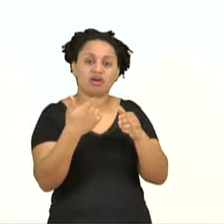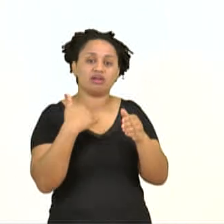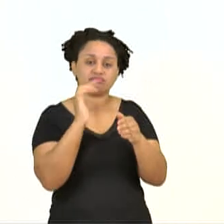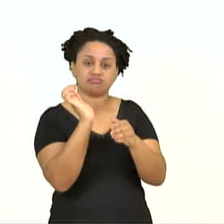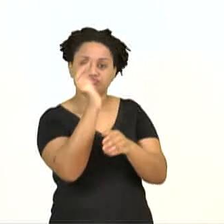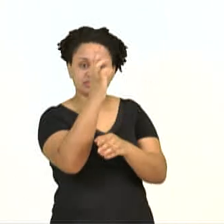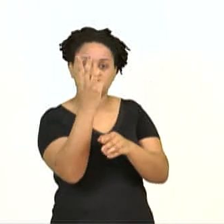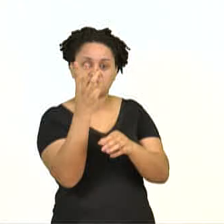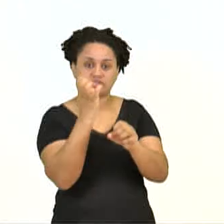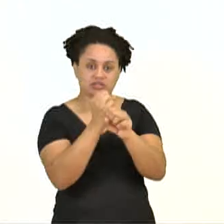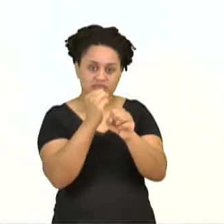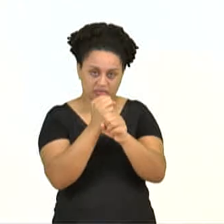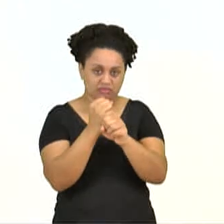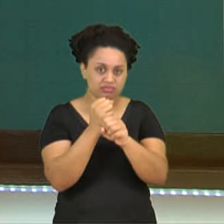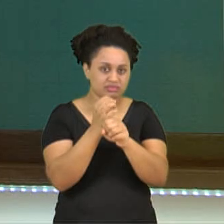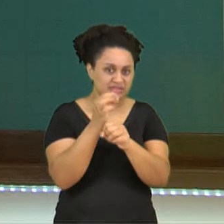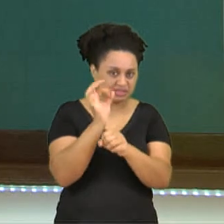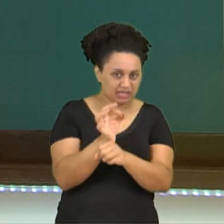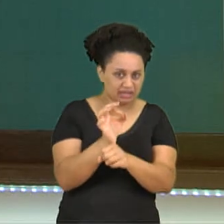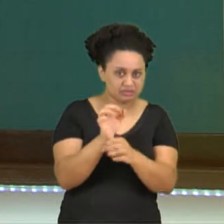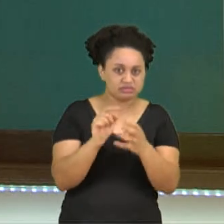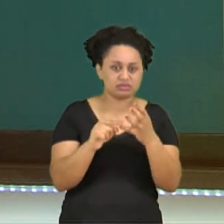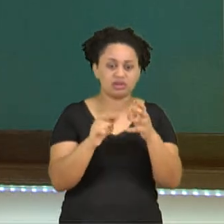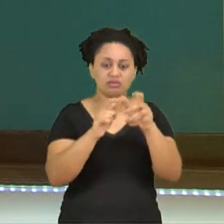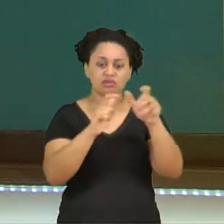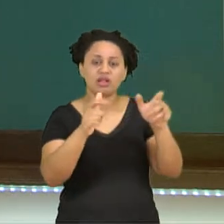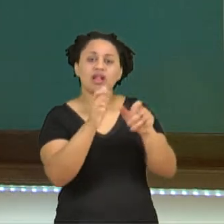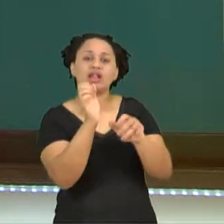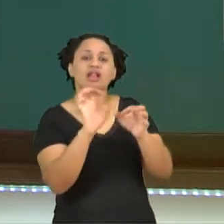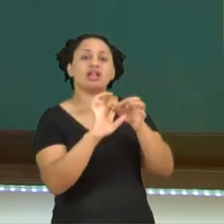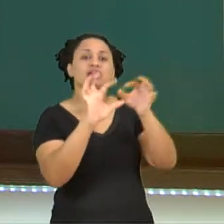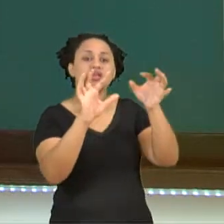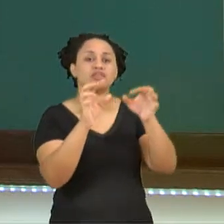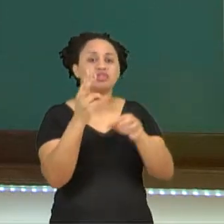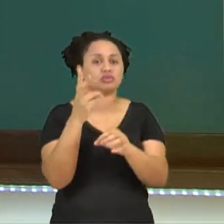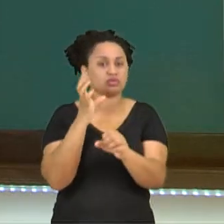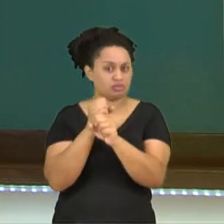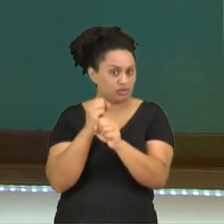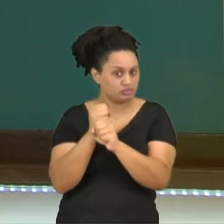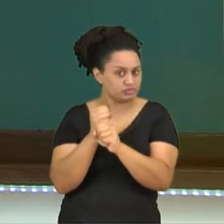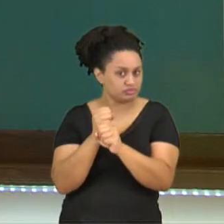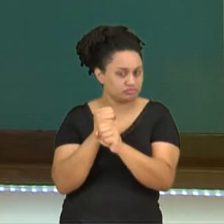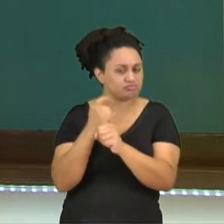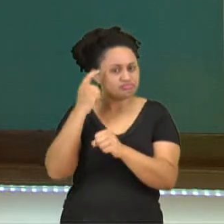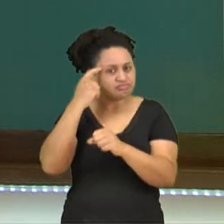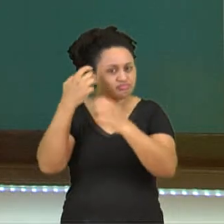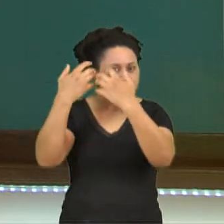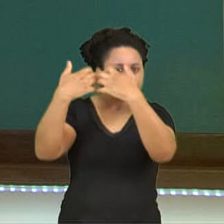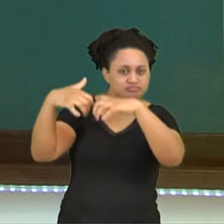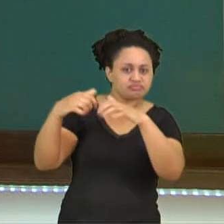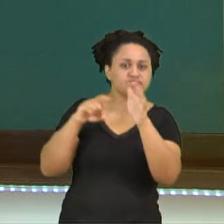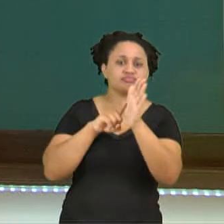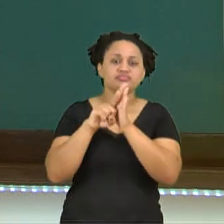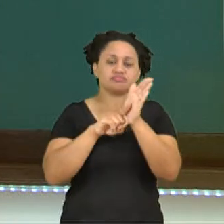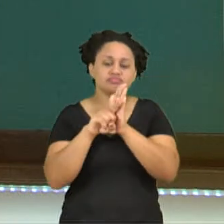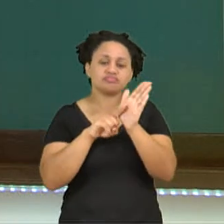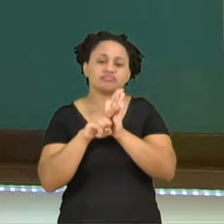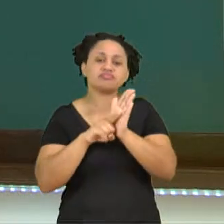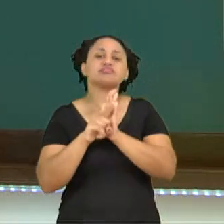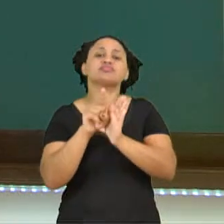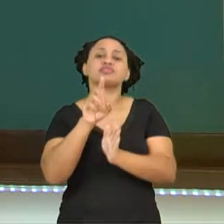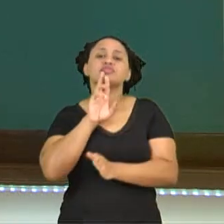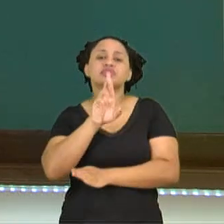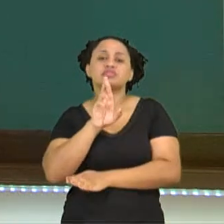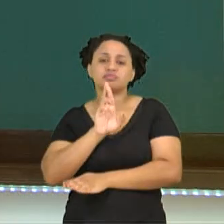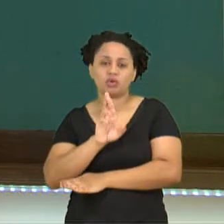Um lance livre vale 2 pontos? Pense um pouquinho, pesquise, analise